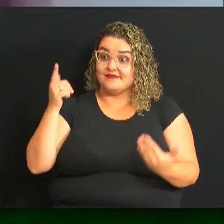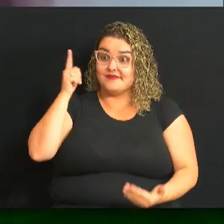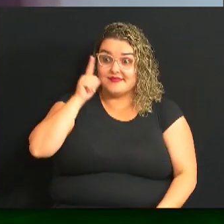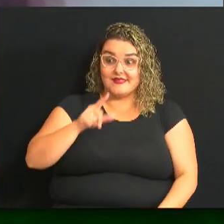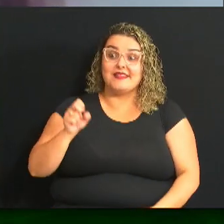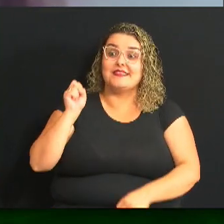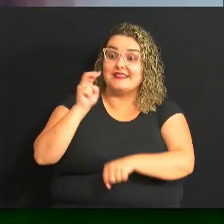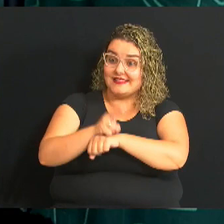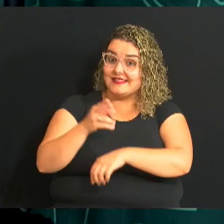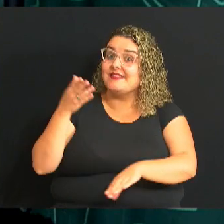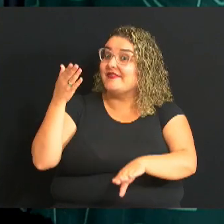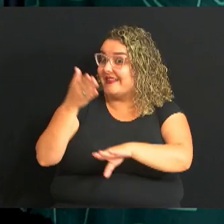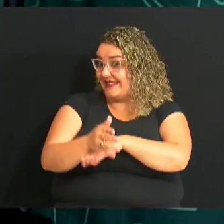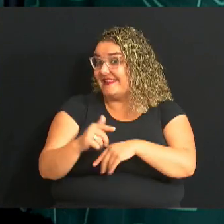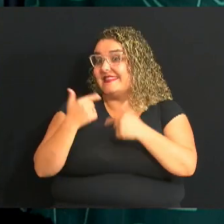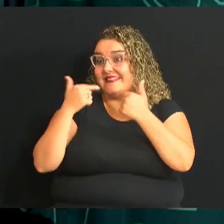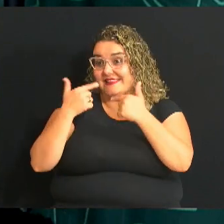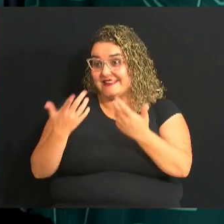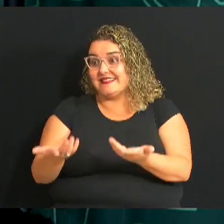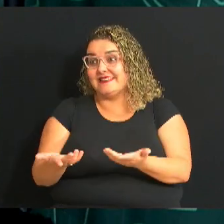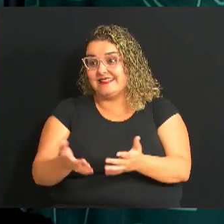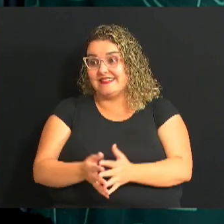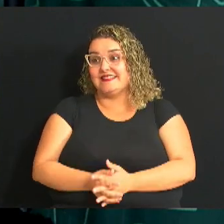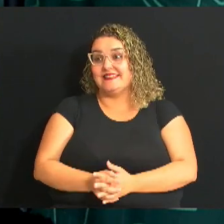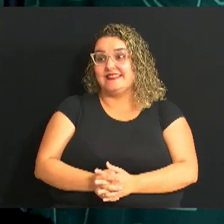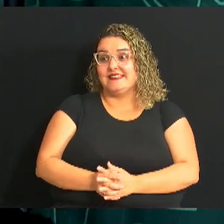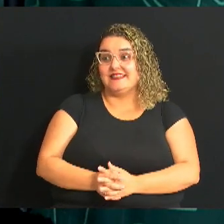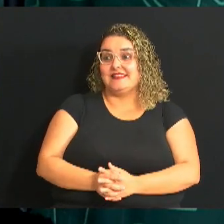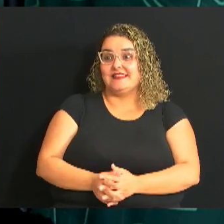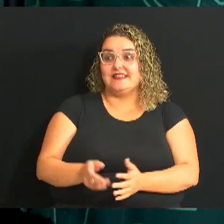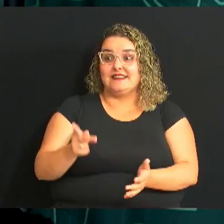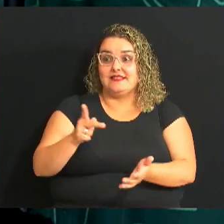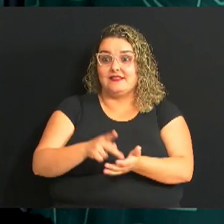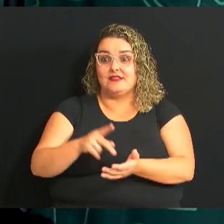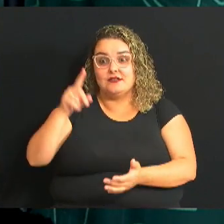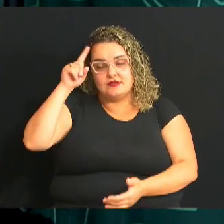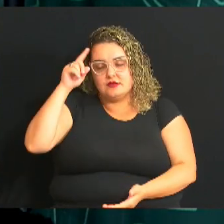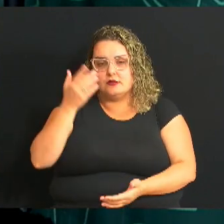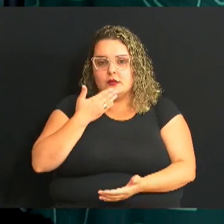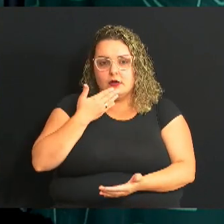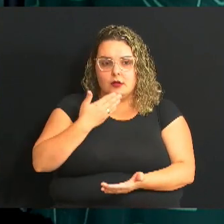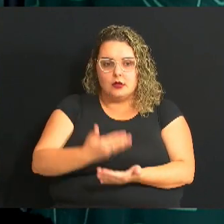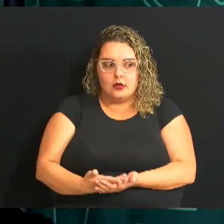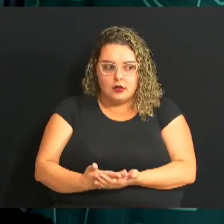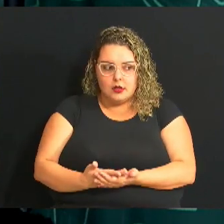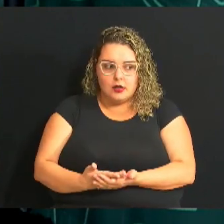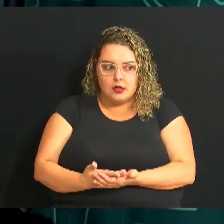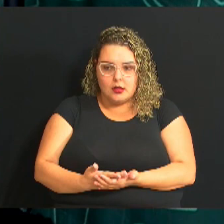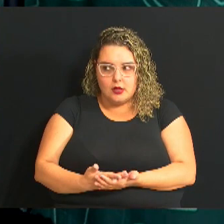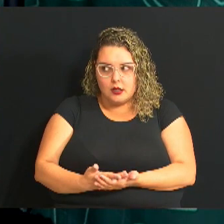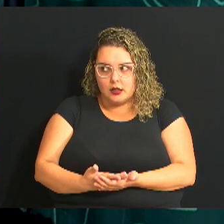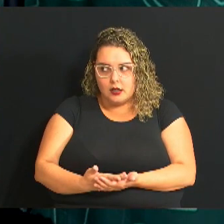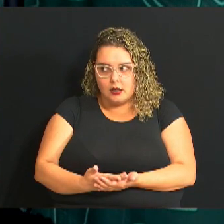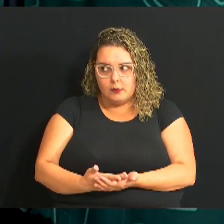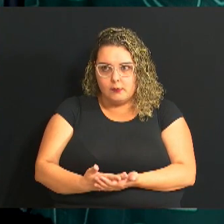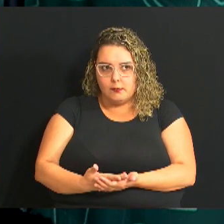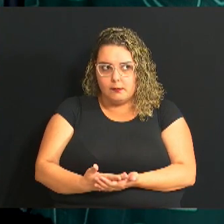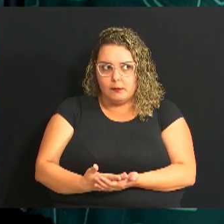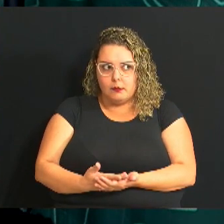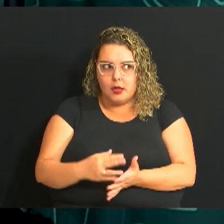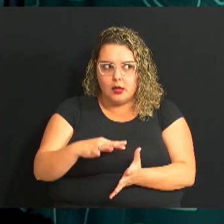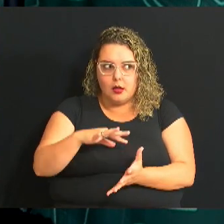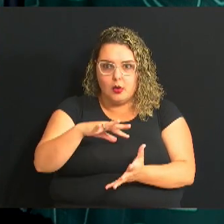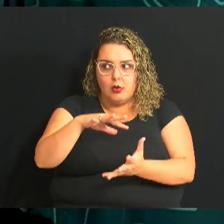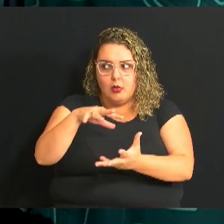vaga. Mesmo, na verdade, no dia eu ainda fiquei em choque, porque a gente sabe que o Mundial é no Mundial de